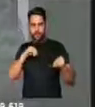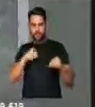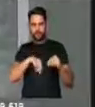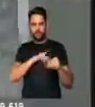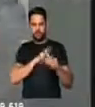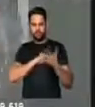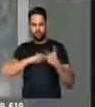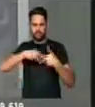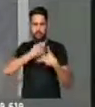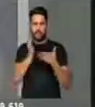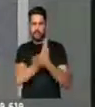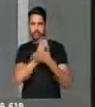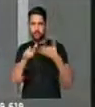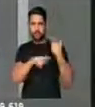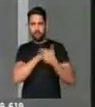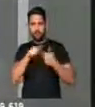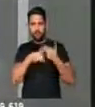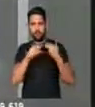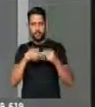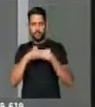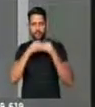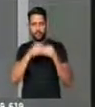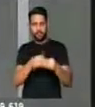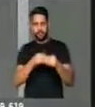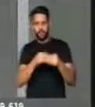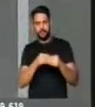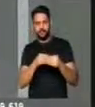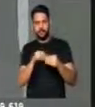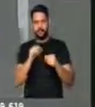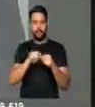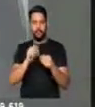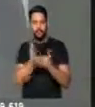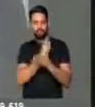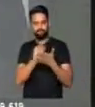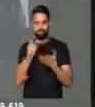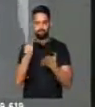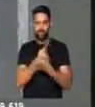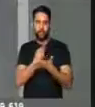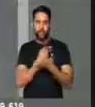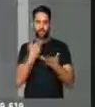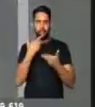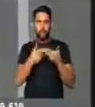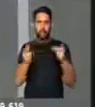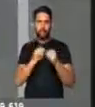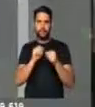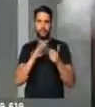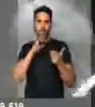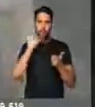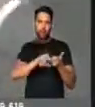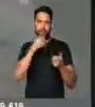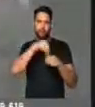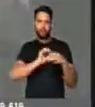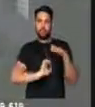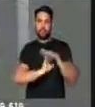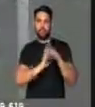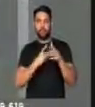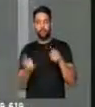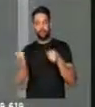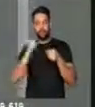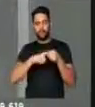uma série de ações que levaram à inação e à ineficiência. Retomamos aqui, então,